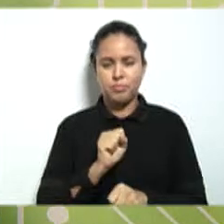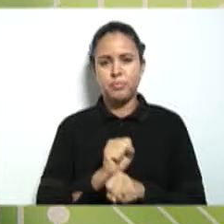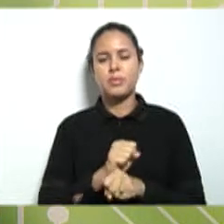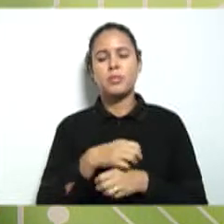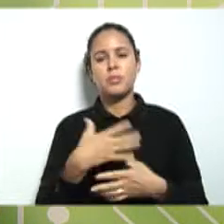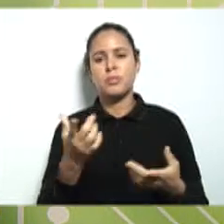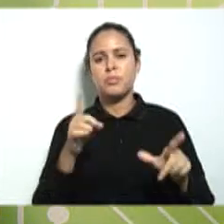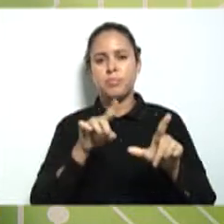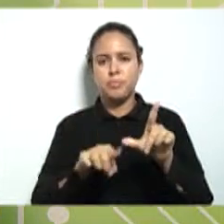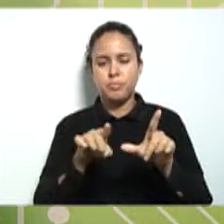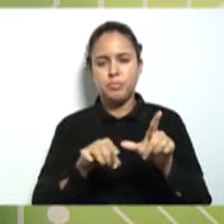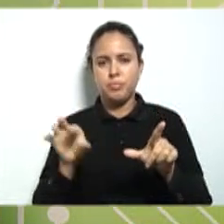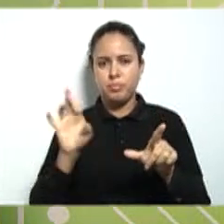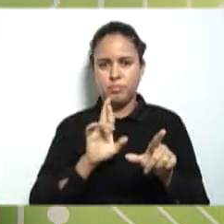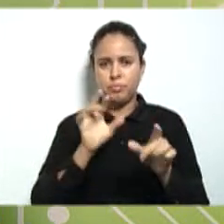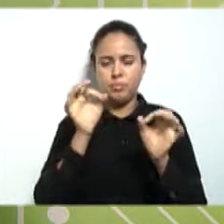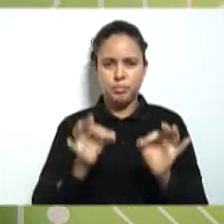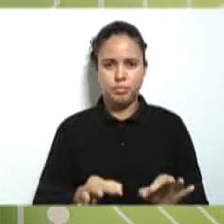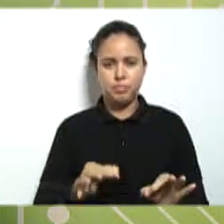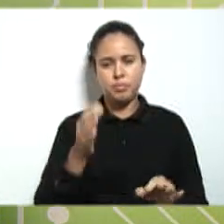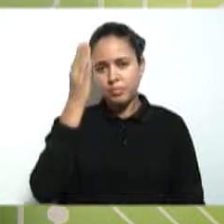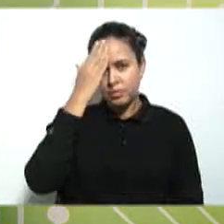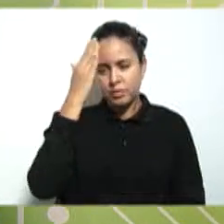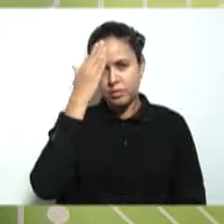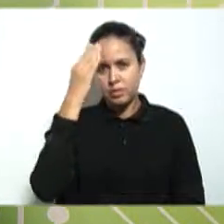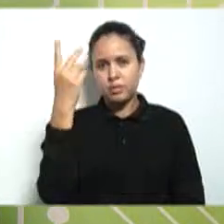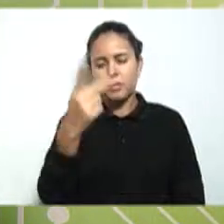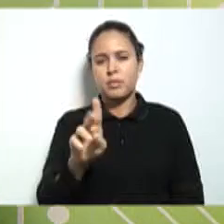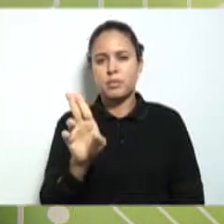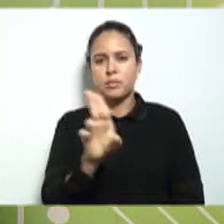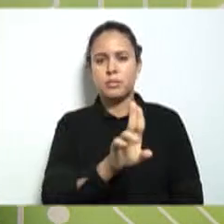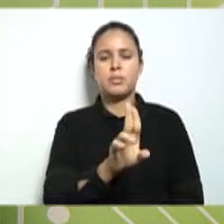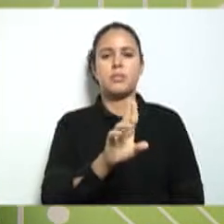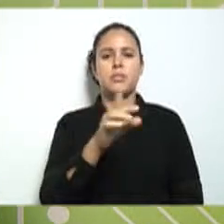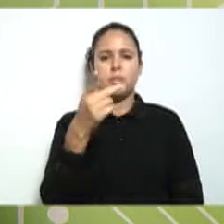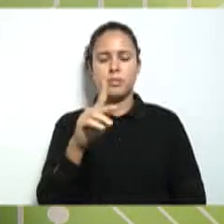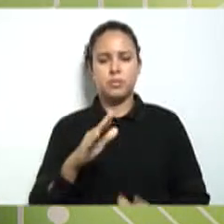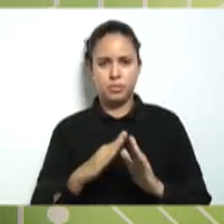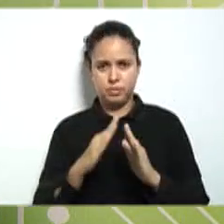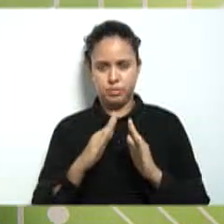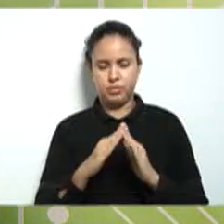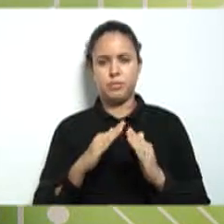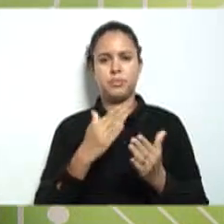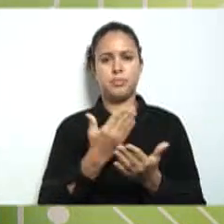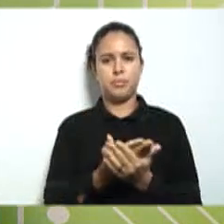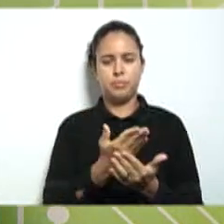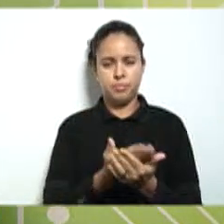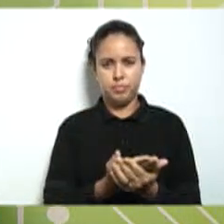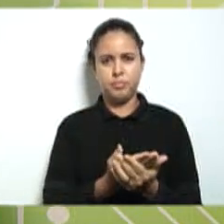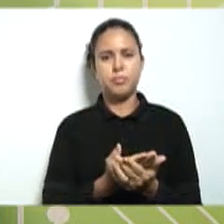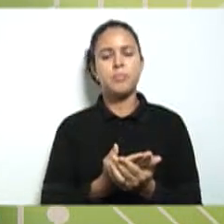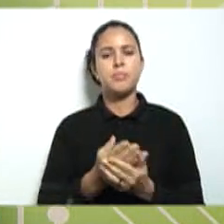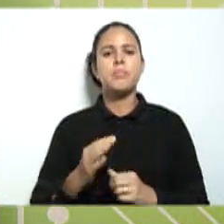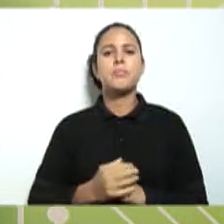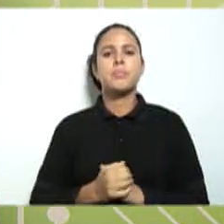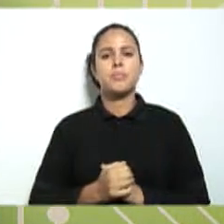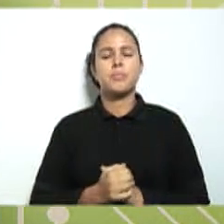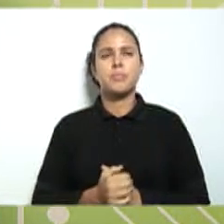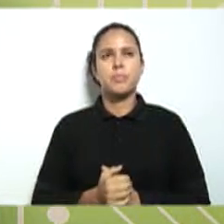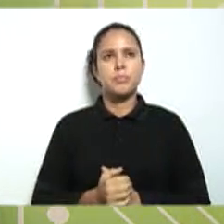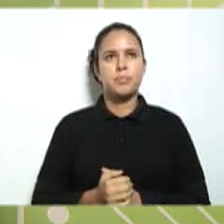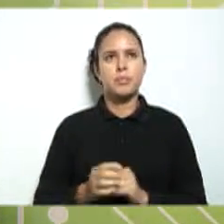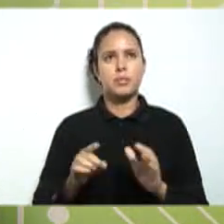da resposta certa. Nós queremos ler o seu nome, comentar da sua escola. Mande a sua resposta aqui pra gente, tá? Enquanto isso, eu vou lendo a pergunta